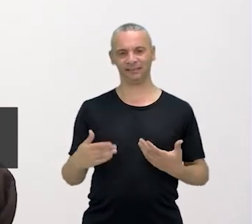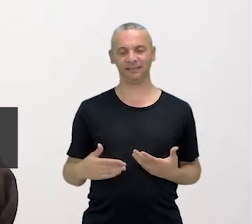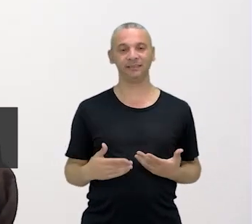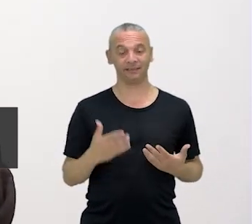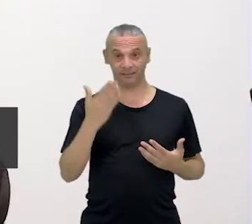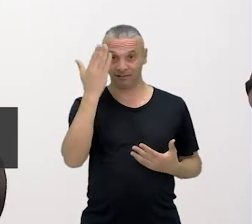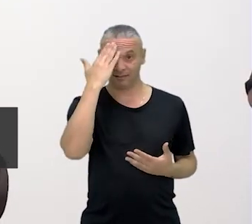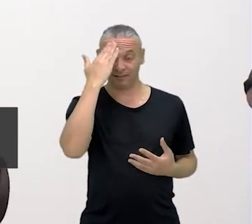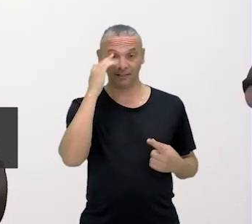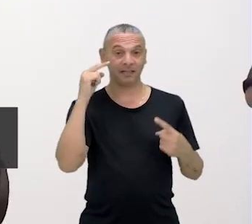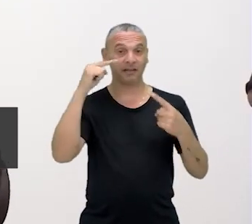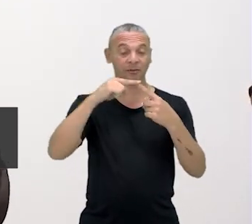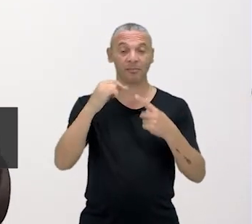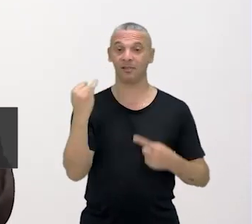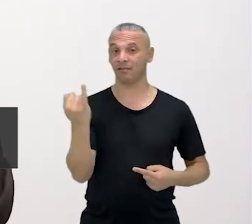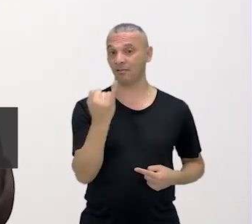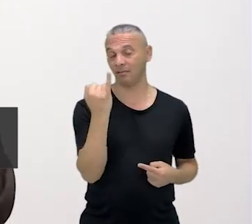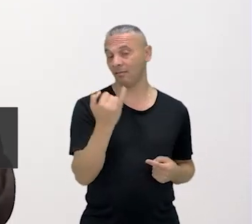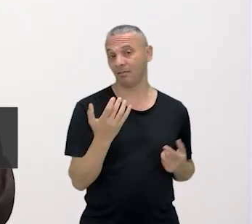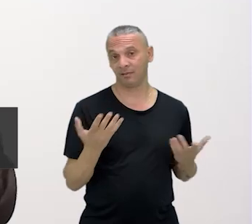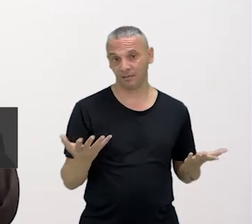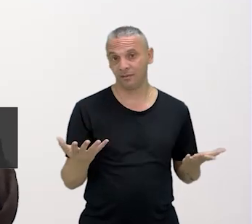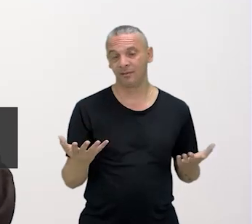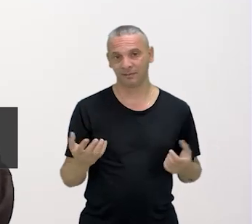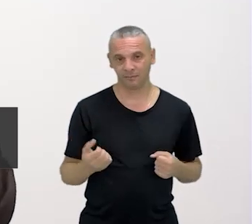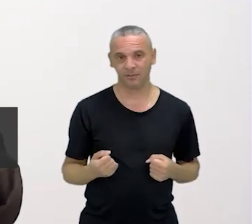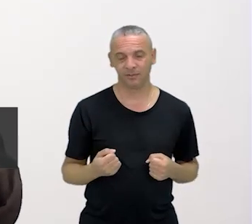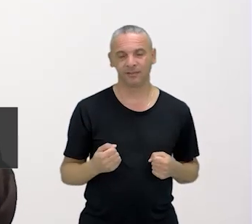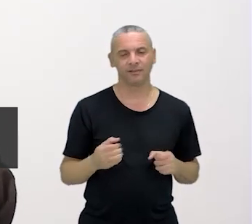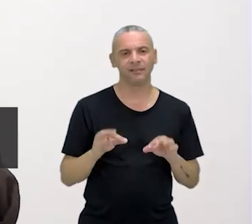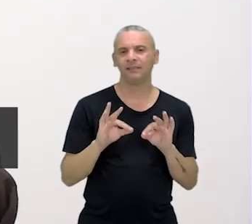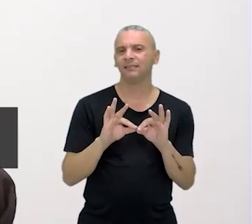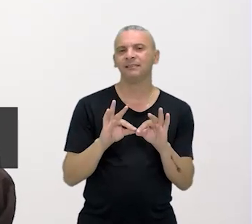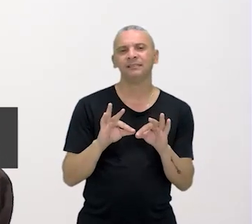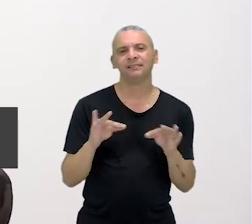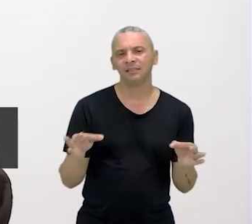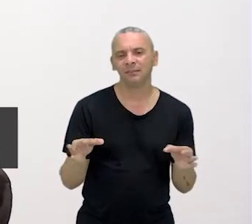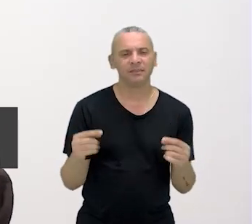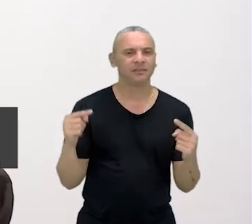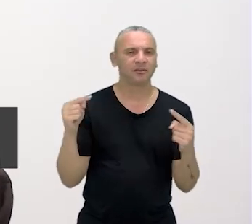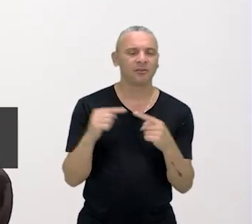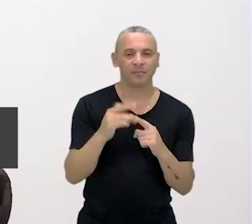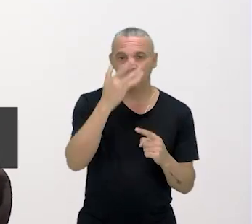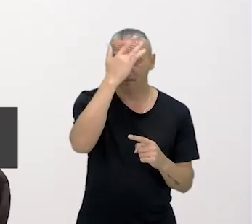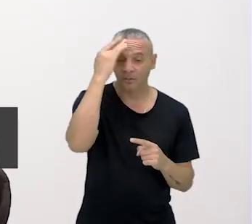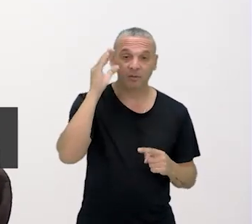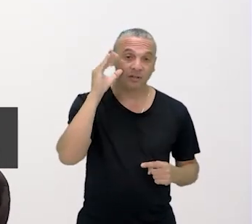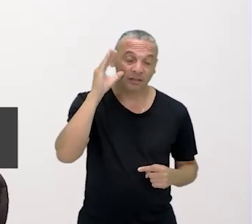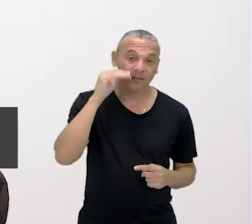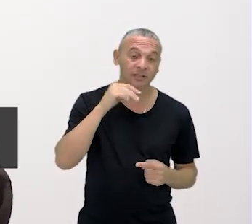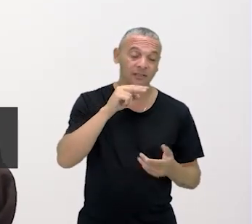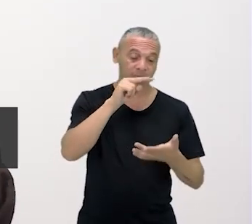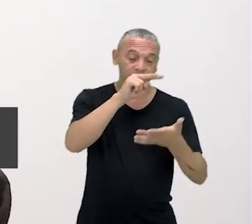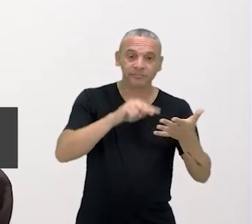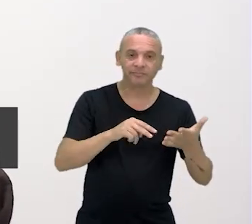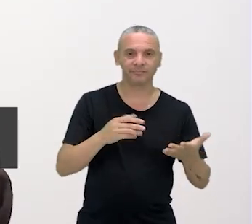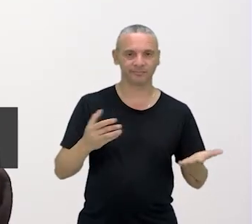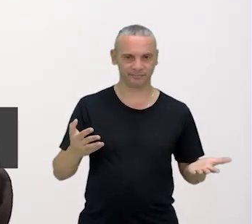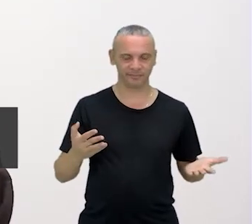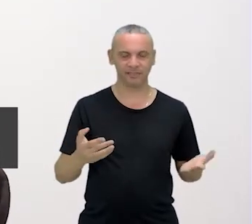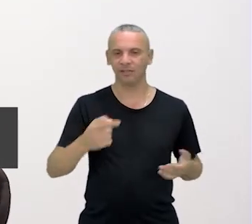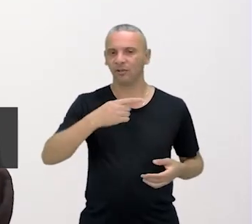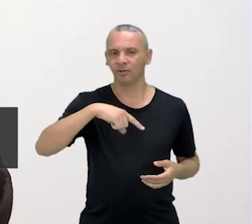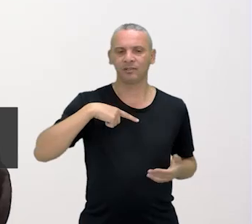faça entender, já vai ser grande coisa, tá? É o simples que é o mais interessante disso tudo, né? Então, nós temos